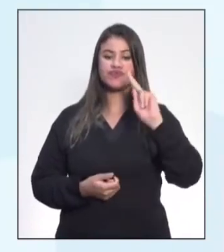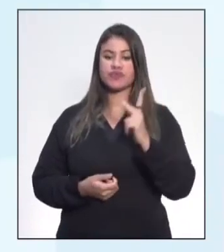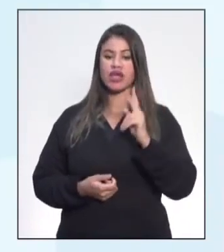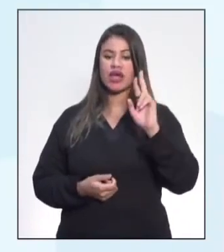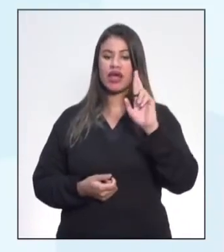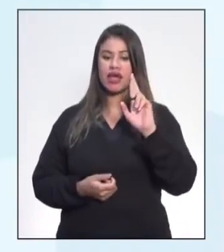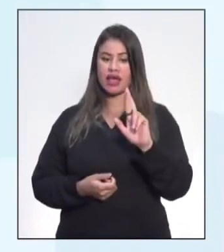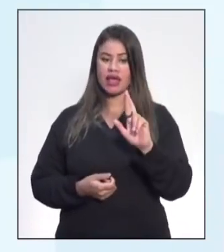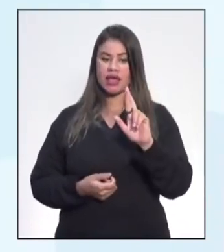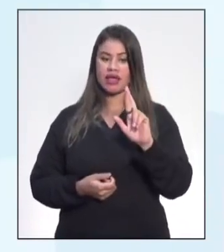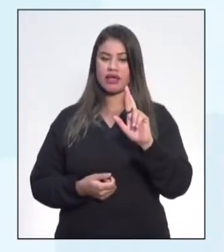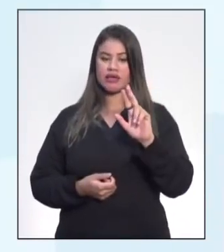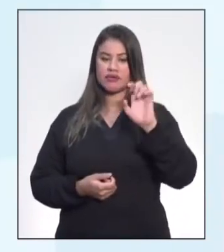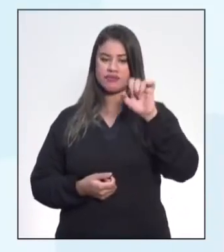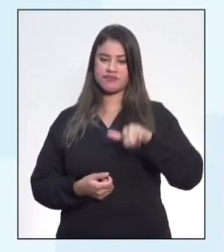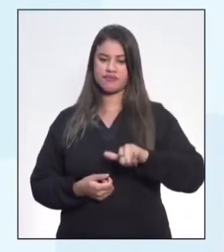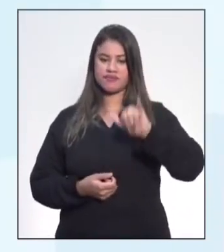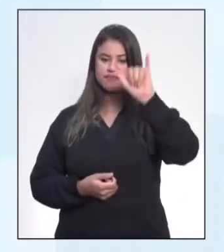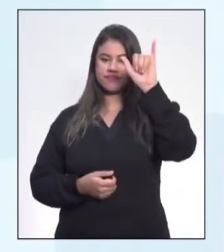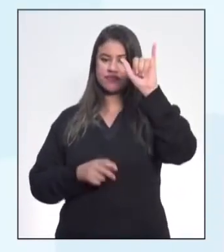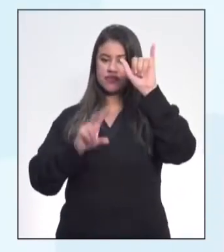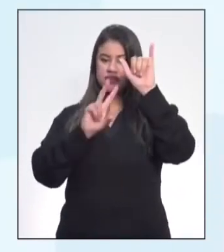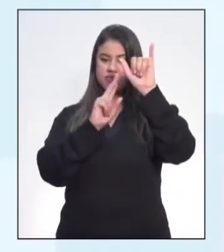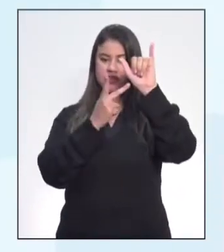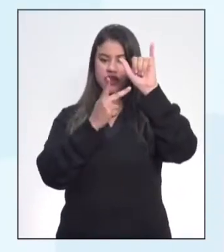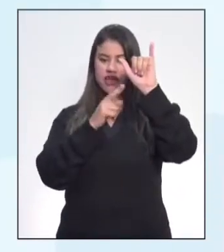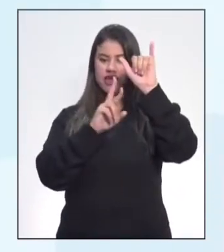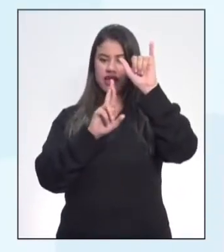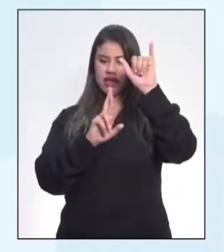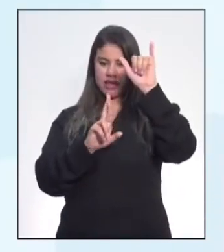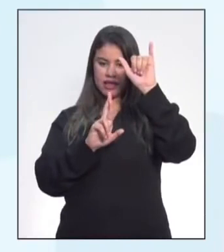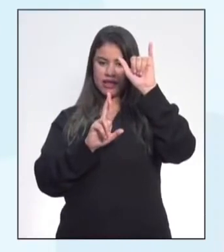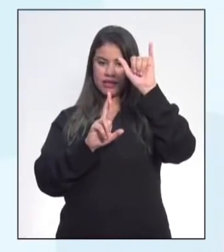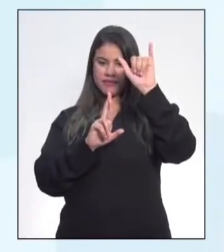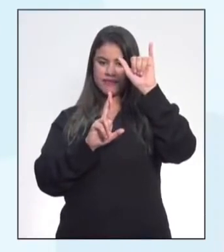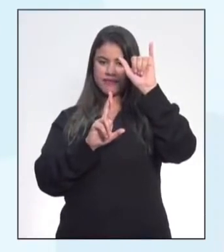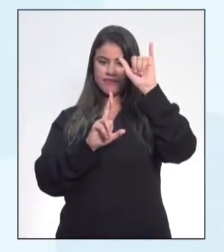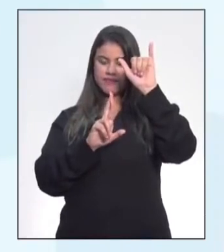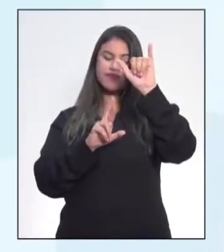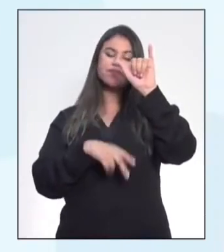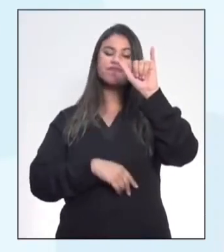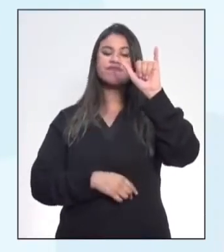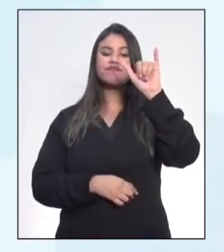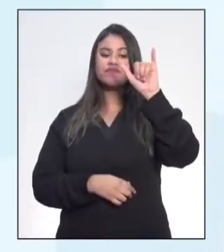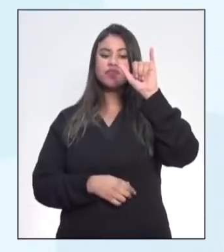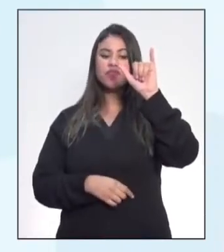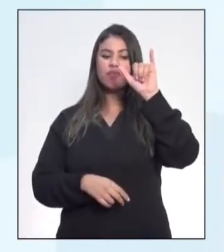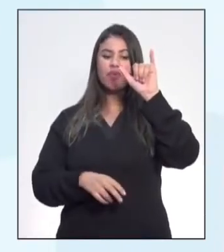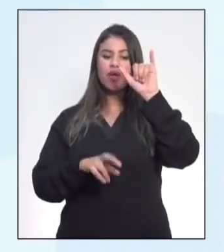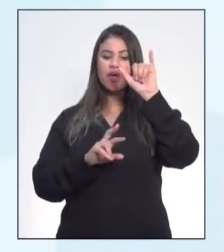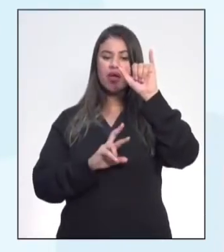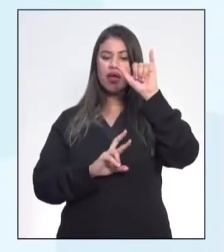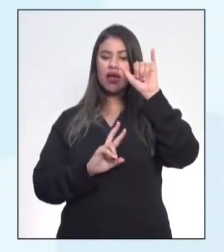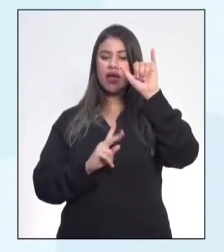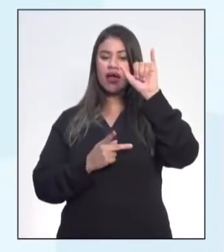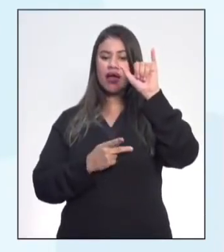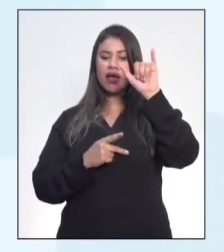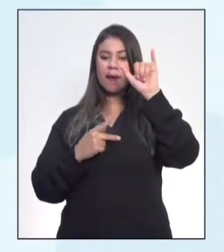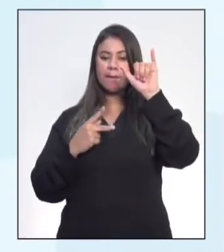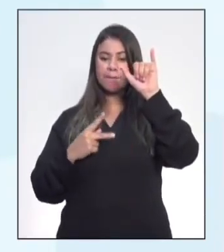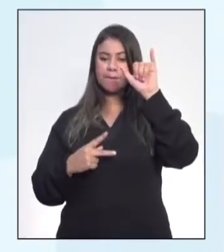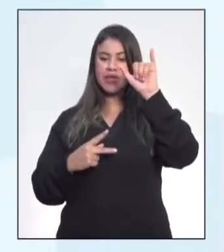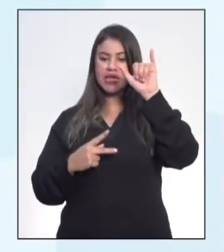HR, lá em cima, que é a entalpia do reagente. E embaixo eu tenho HP, que